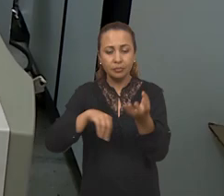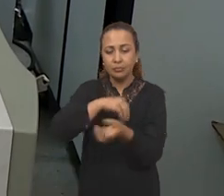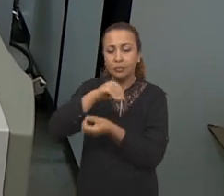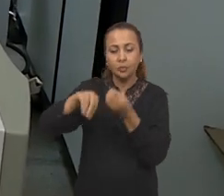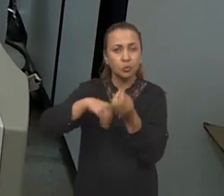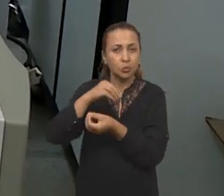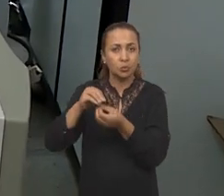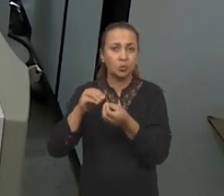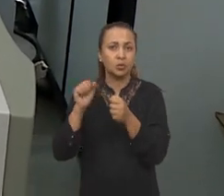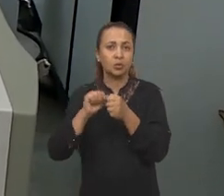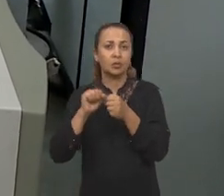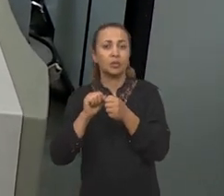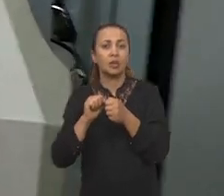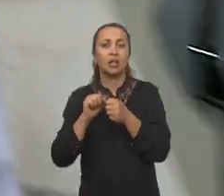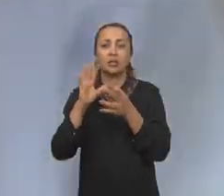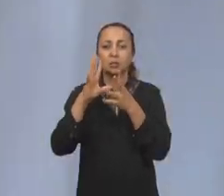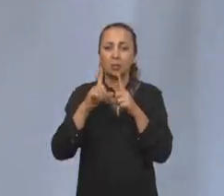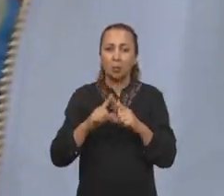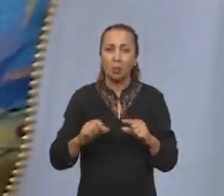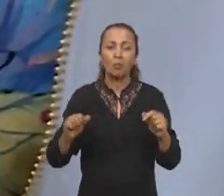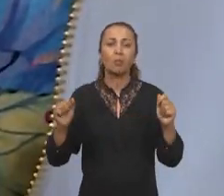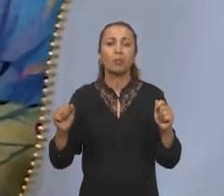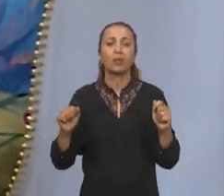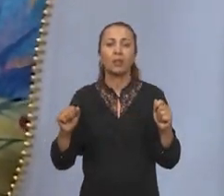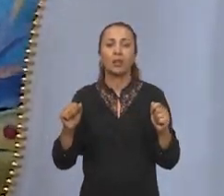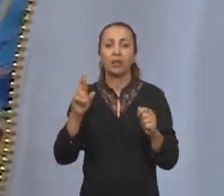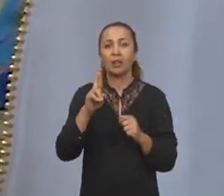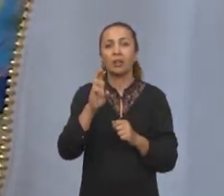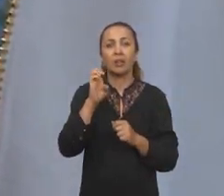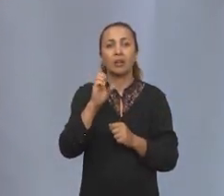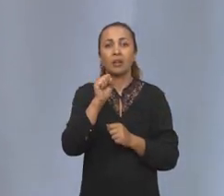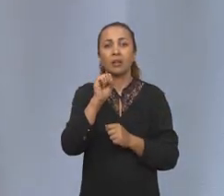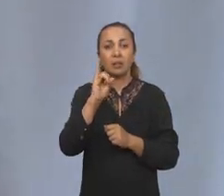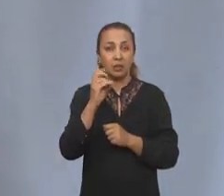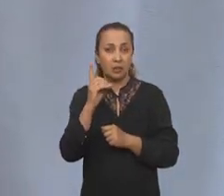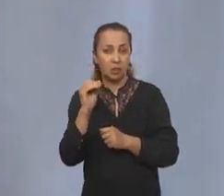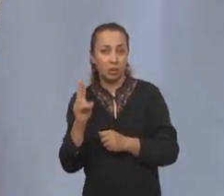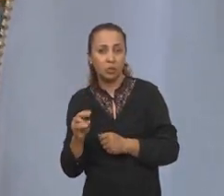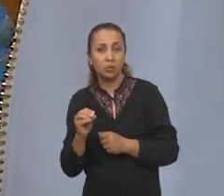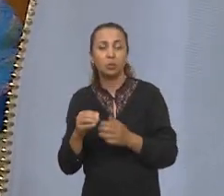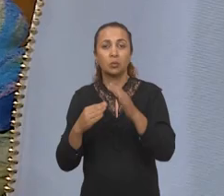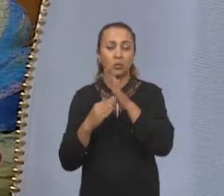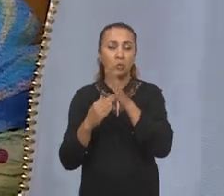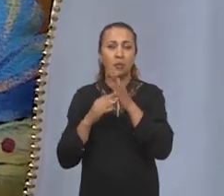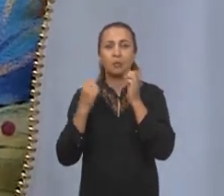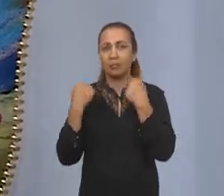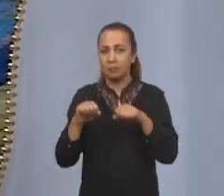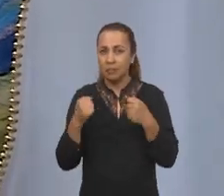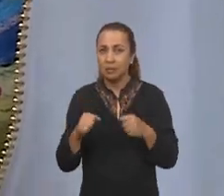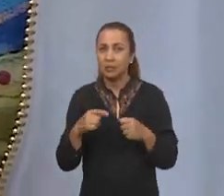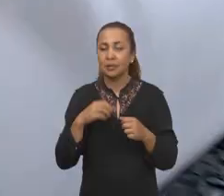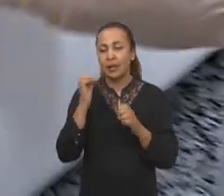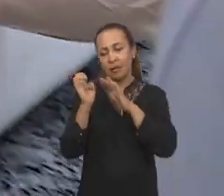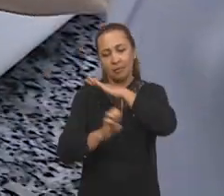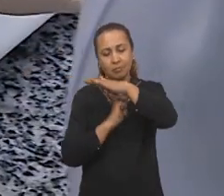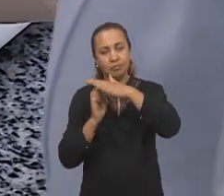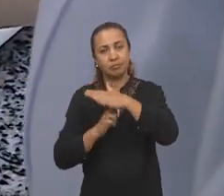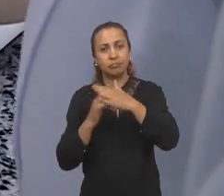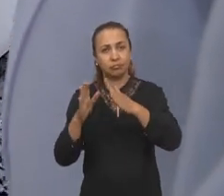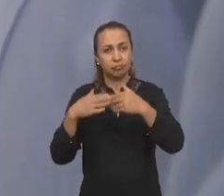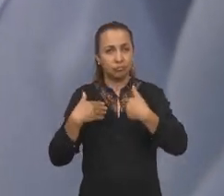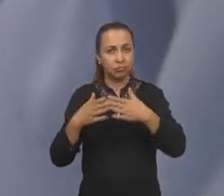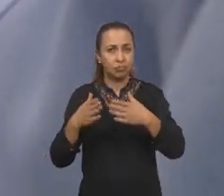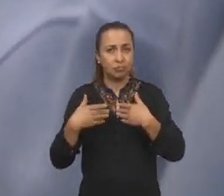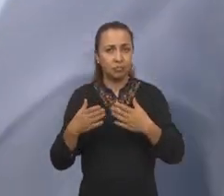biorremediadora faça uma descontaminação do resido em um período necessário né que a empresa de